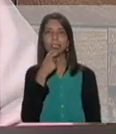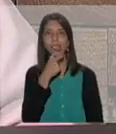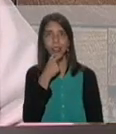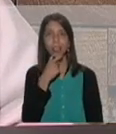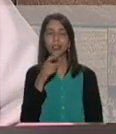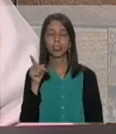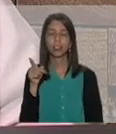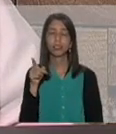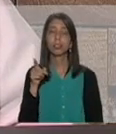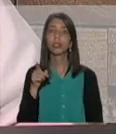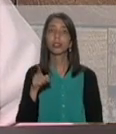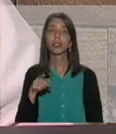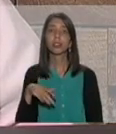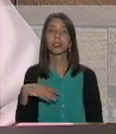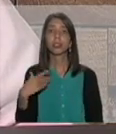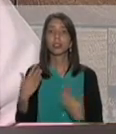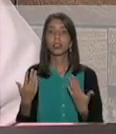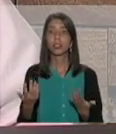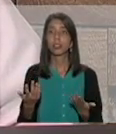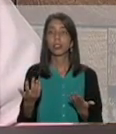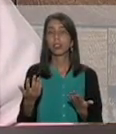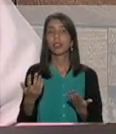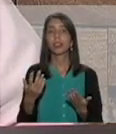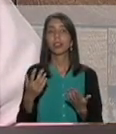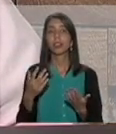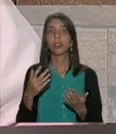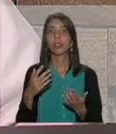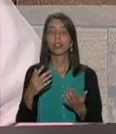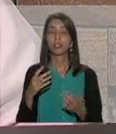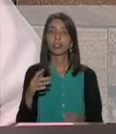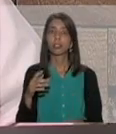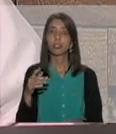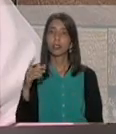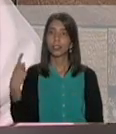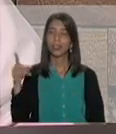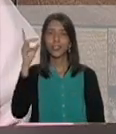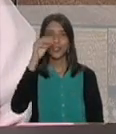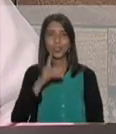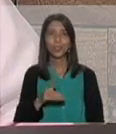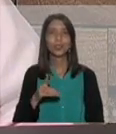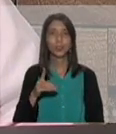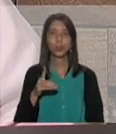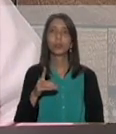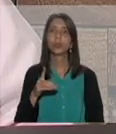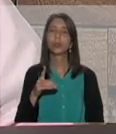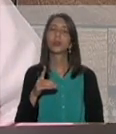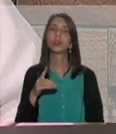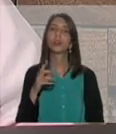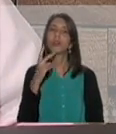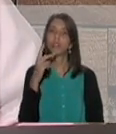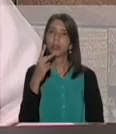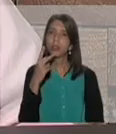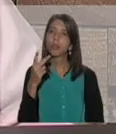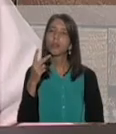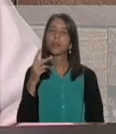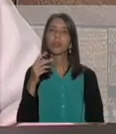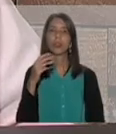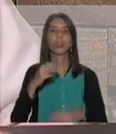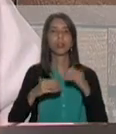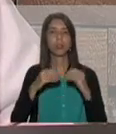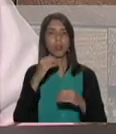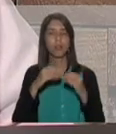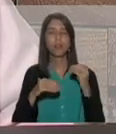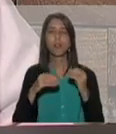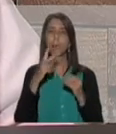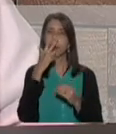o Oliver passa-se na Inglaterra, né? Do Dickens, né? E o diretor, o Líbero, deu